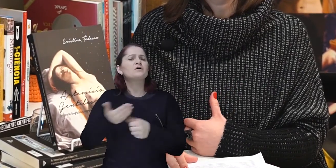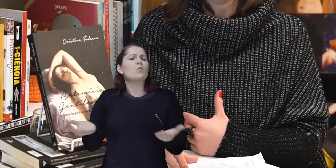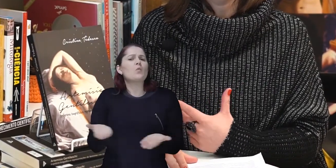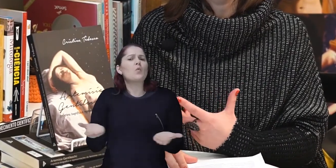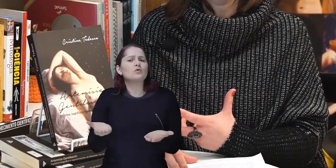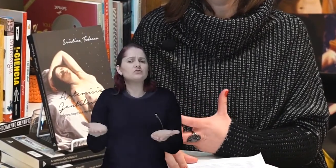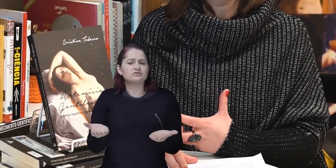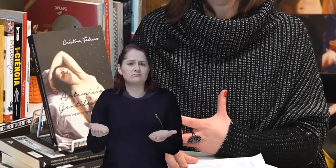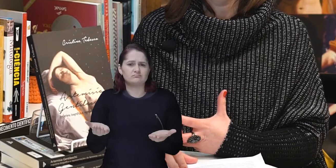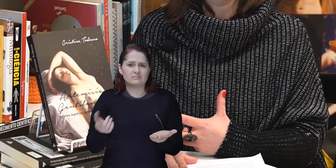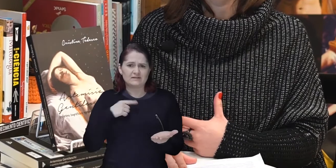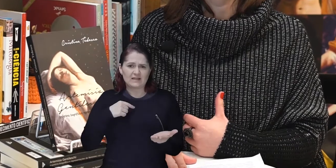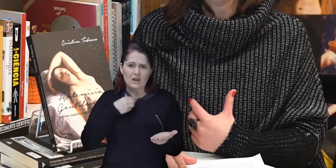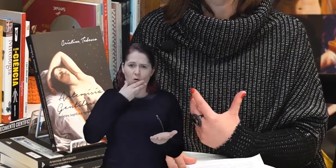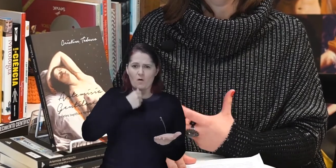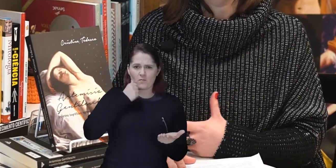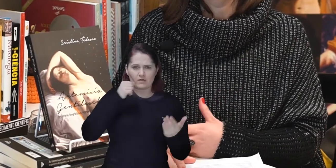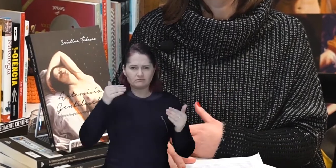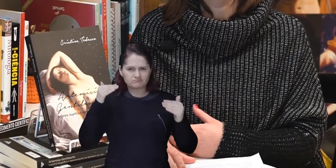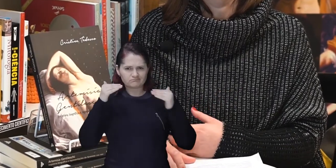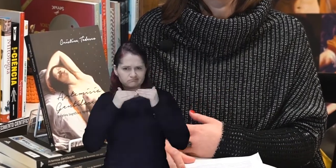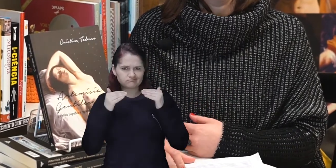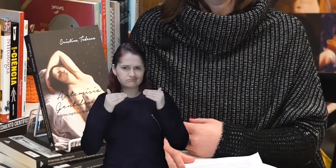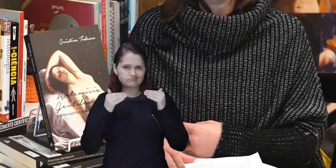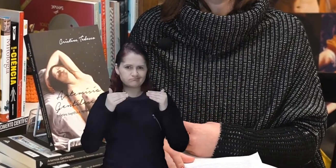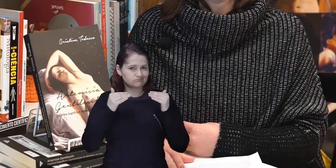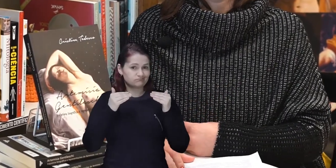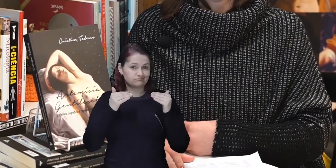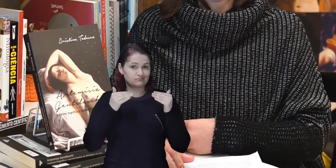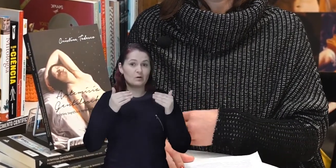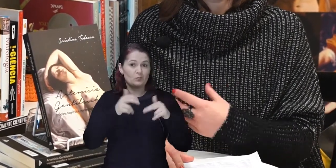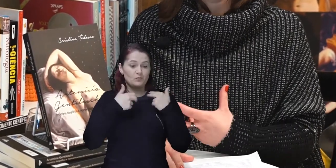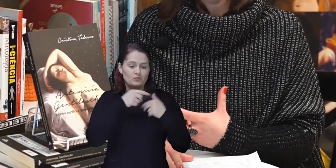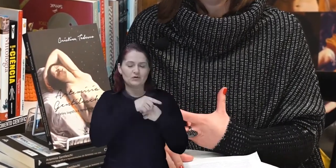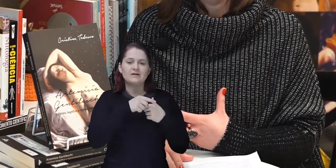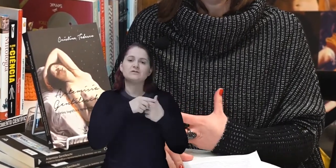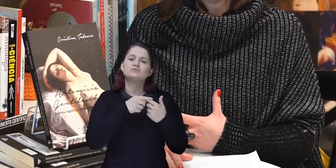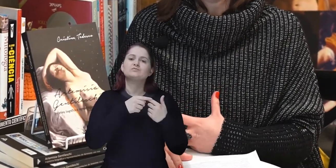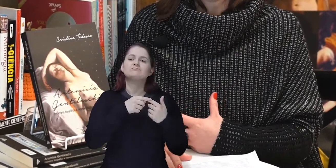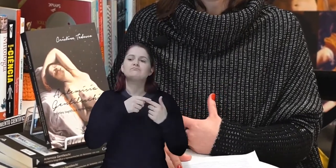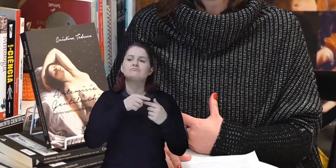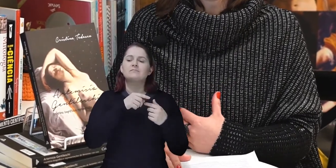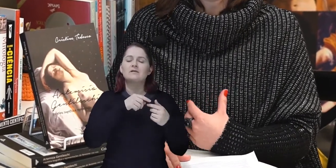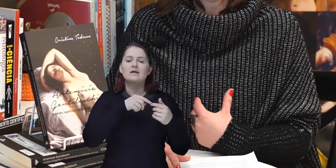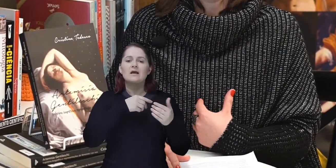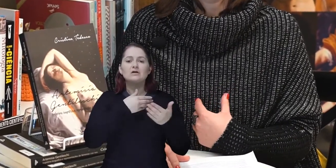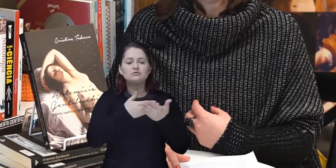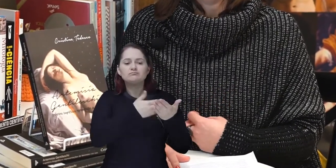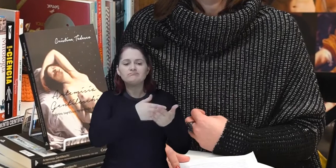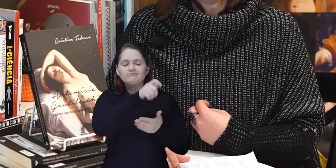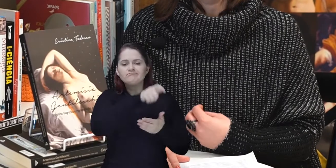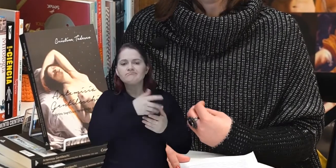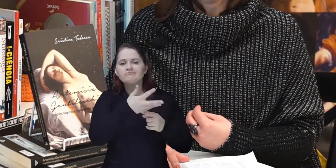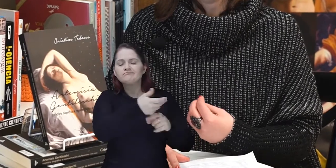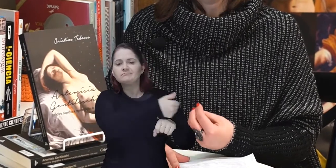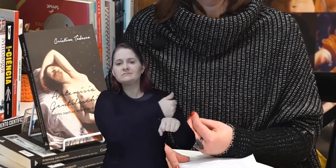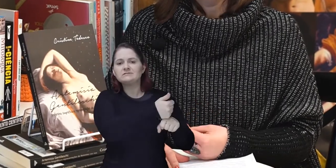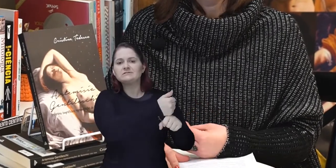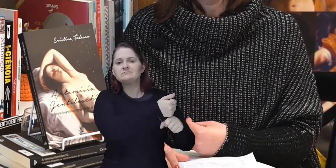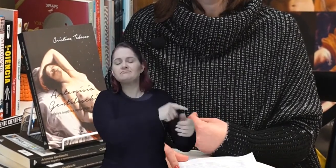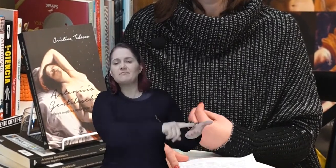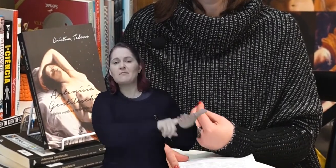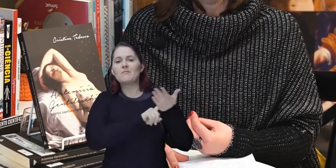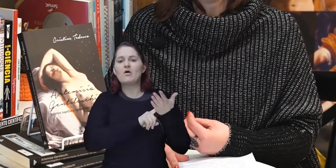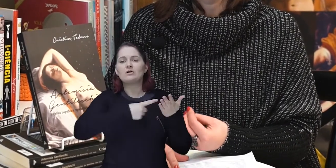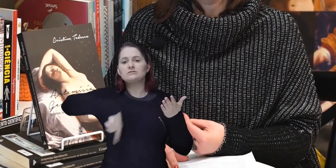nós estamos muito distantes ainda de uma igualdade de gênero. Então, talvez uma contribuição seja para que a gente tenha a